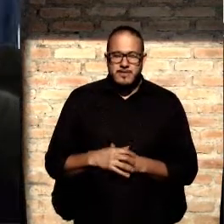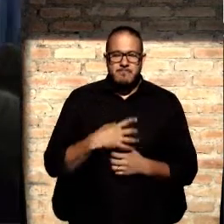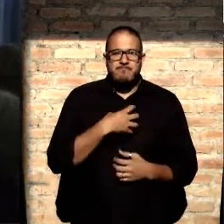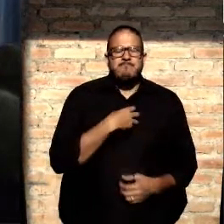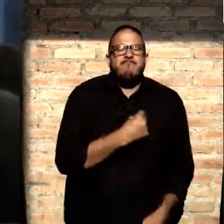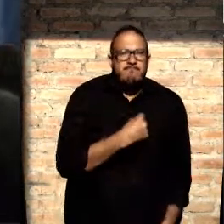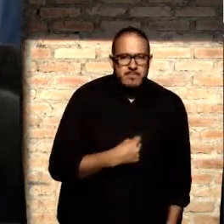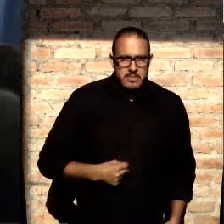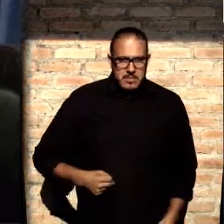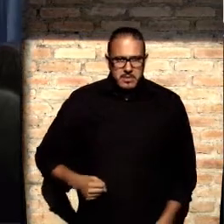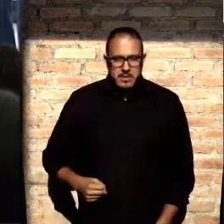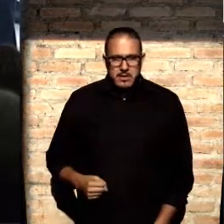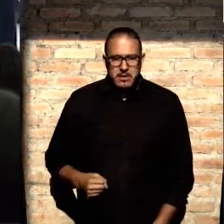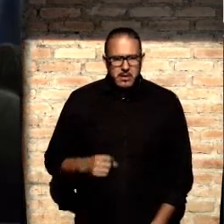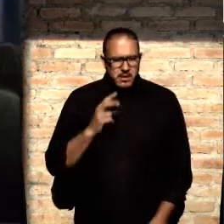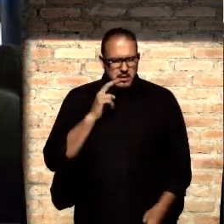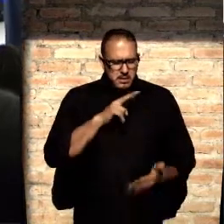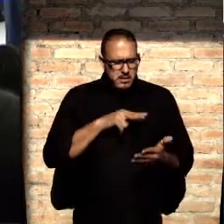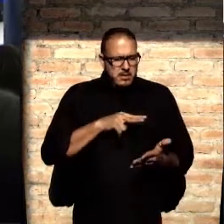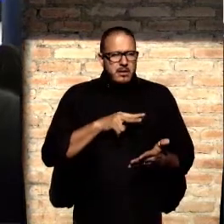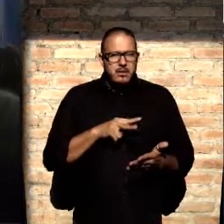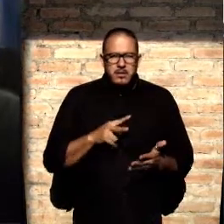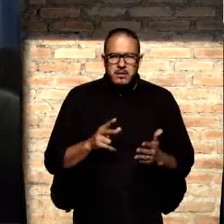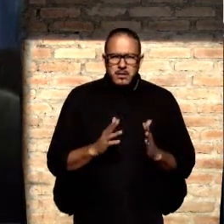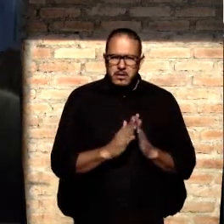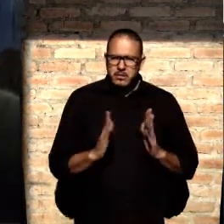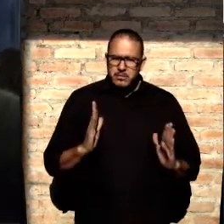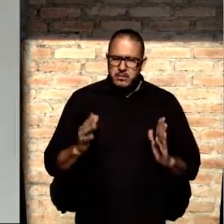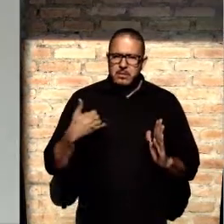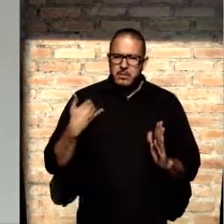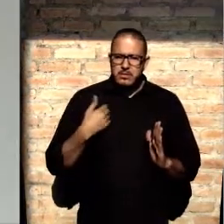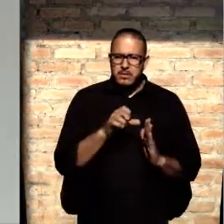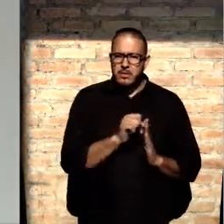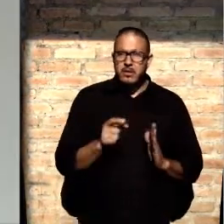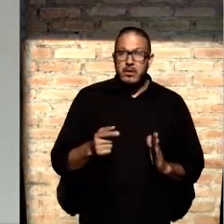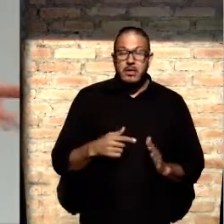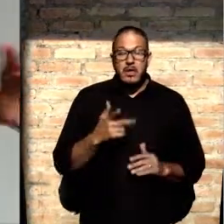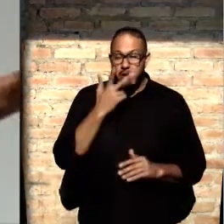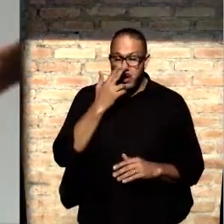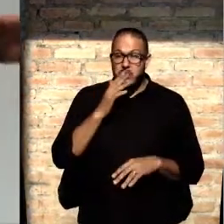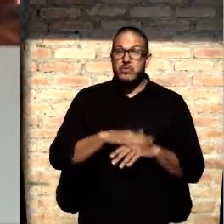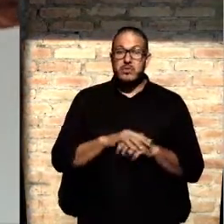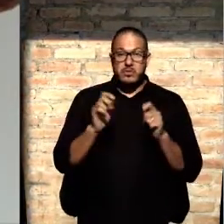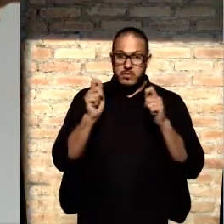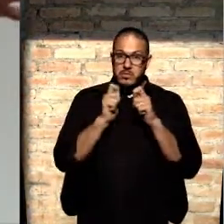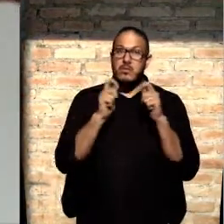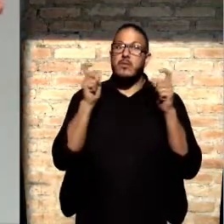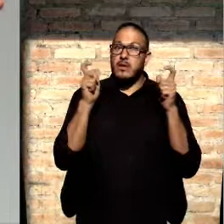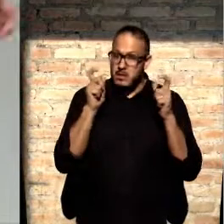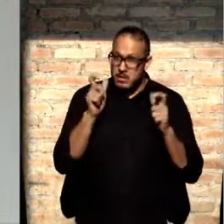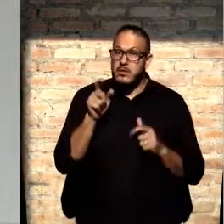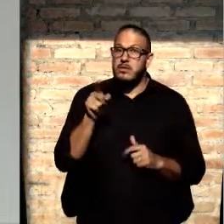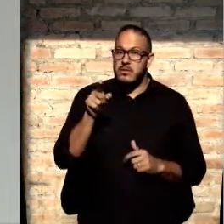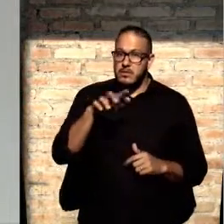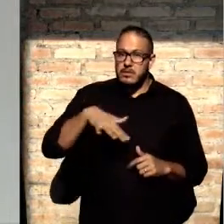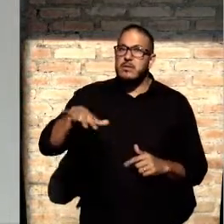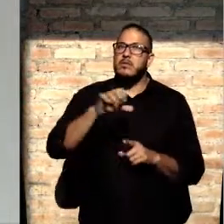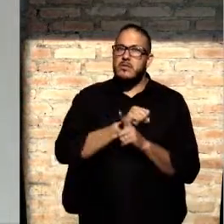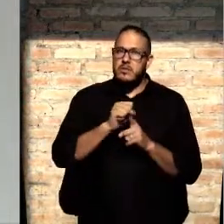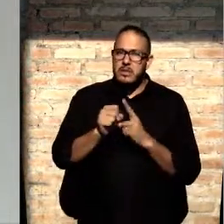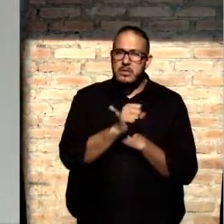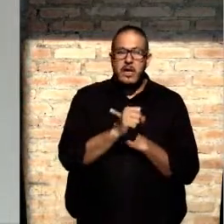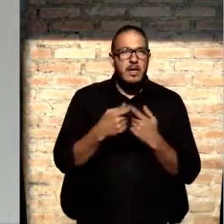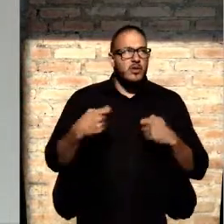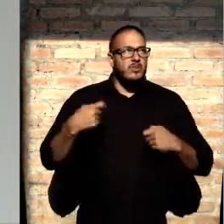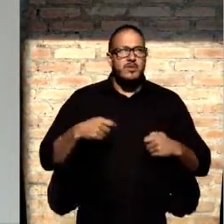quando eu leio uma notícia como essa eu acho um alarme social que pra mim devia